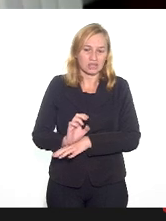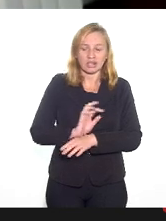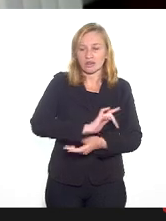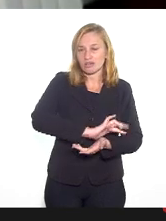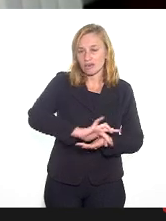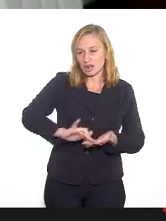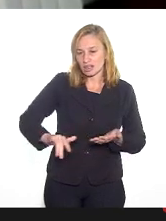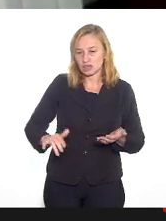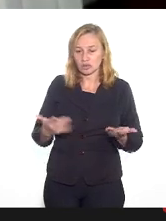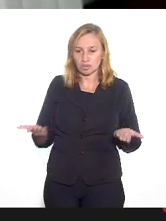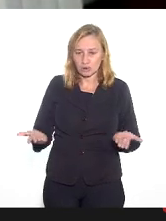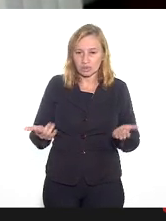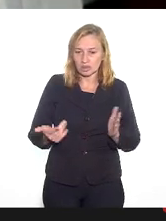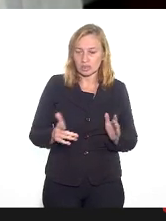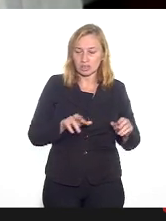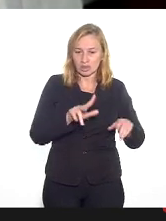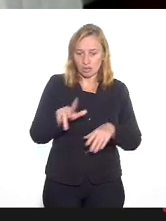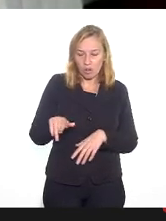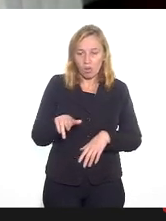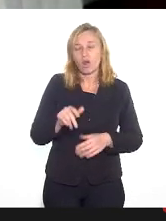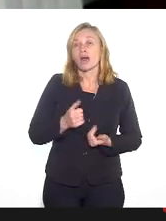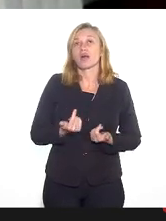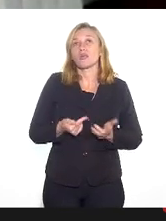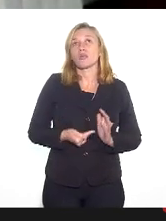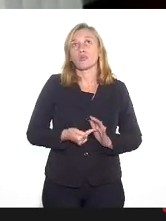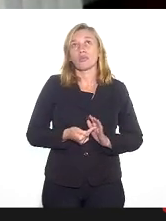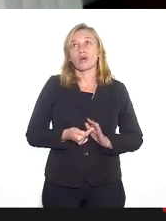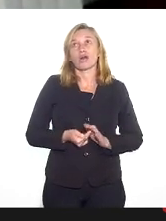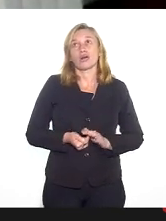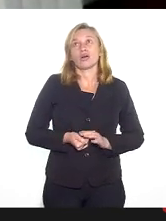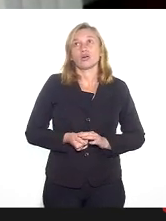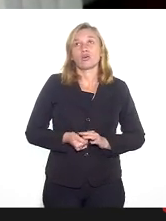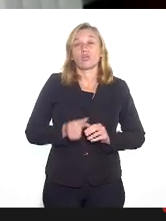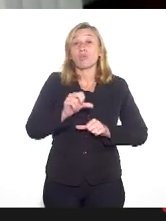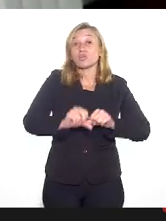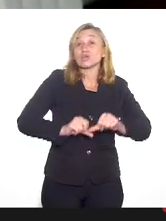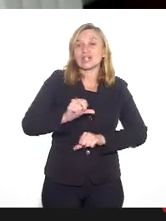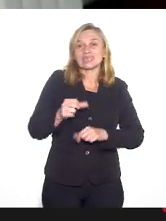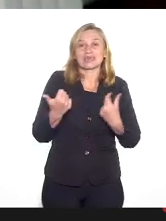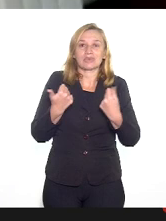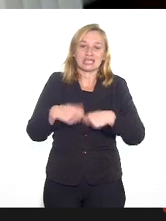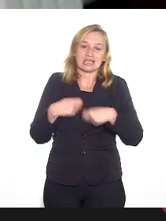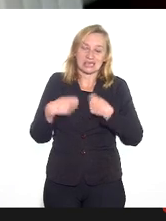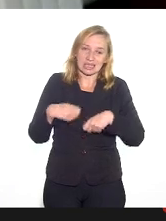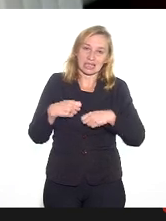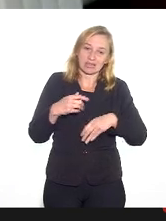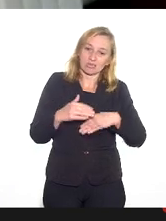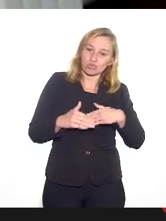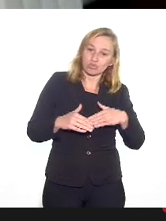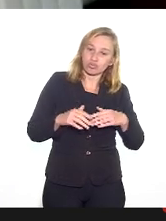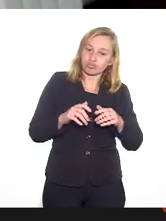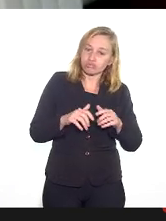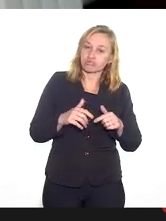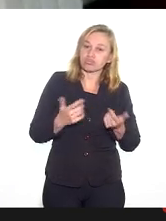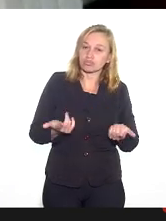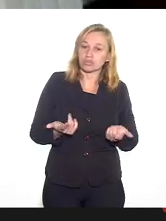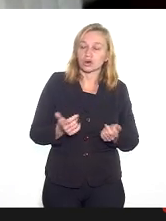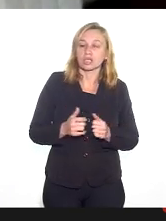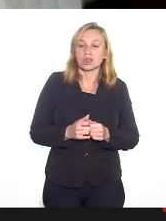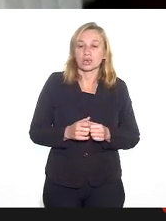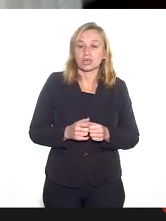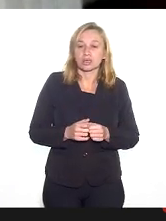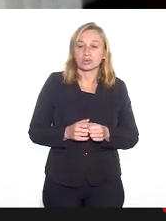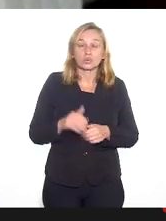situações singulares demandavam uma mudança, uma evolução, principalmente,